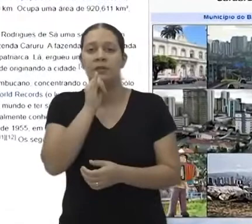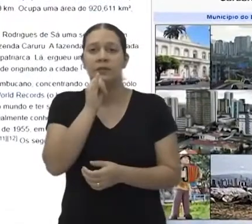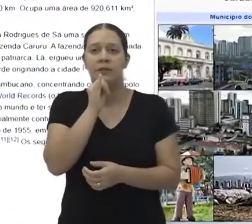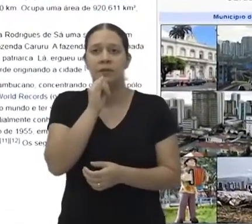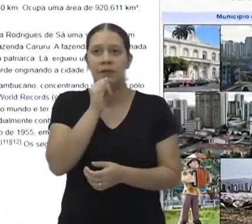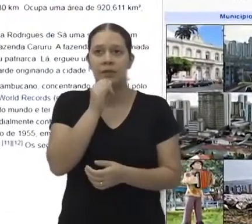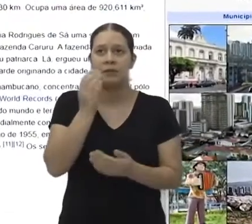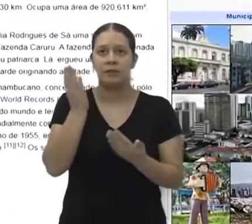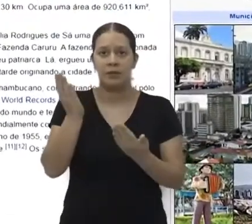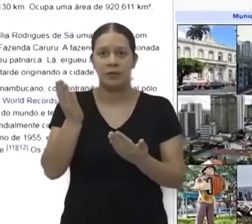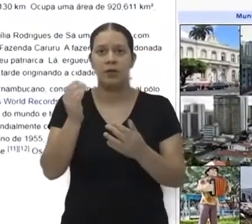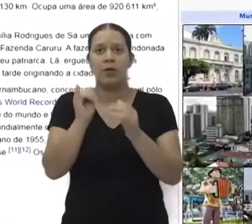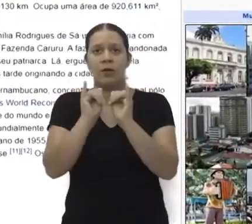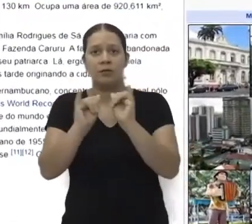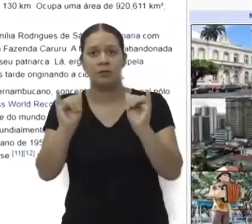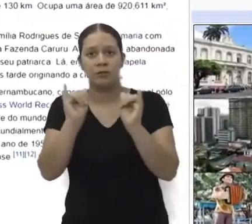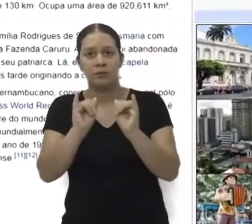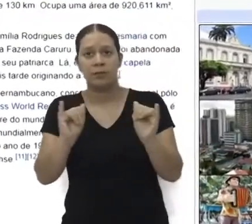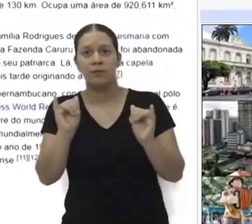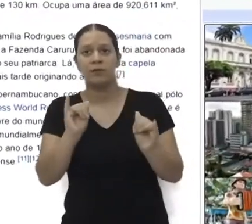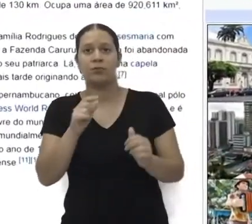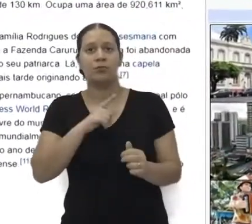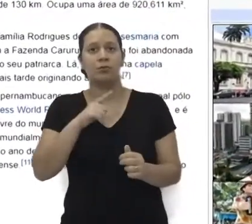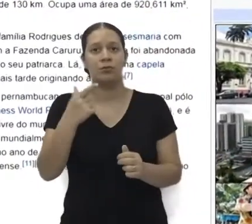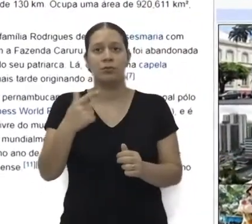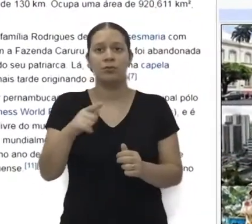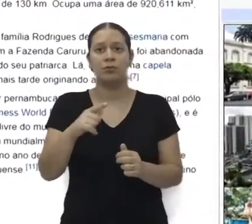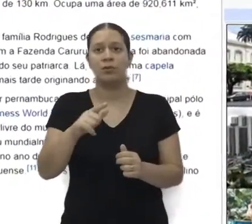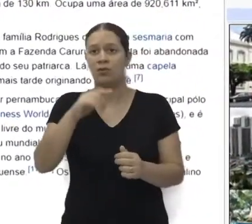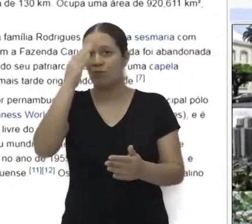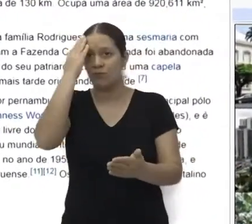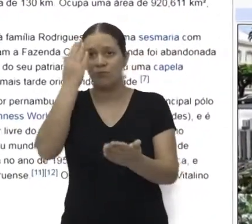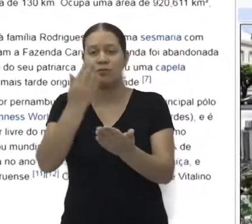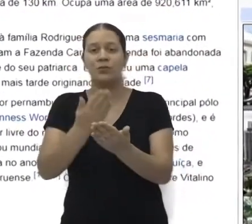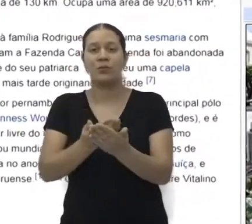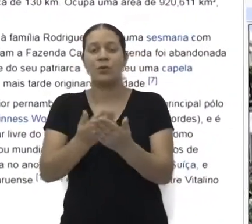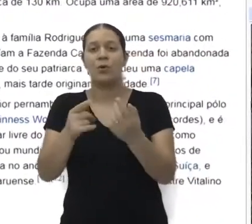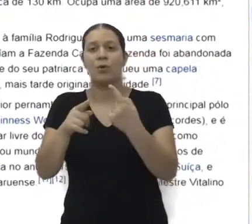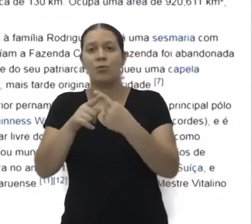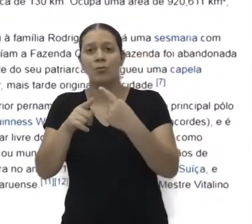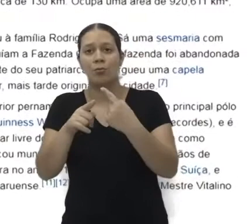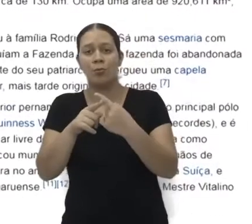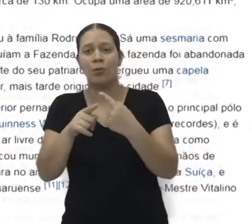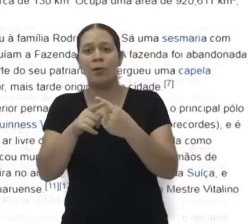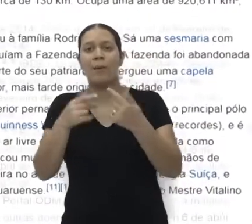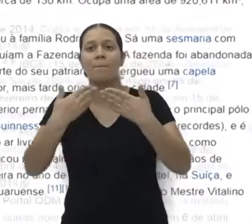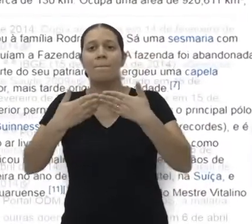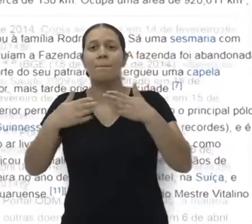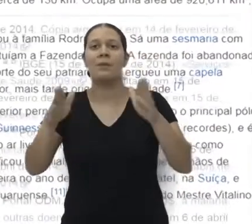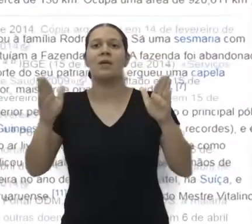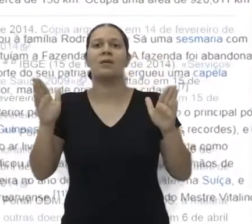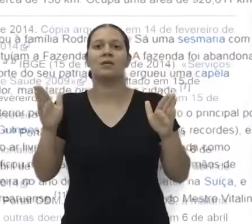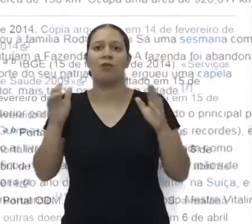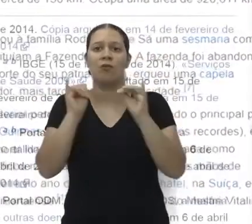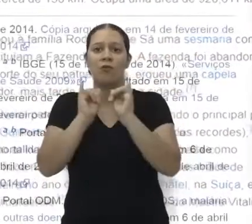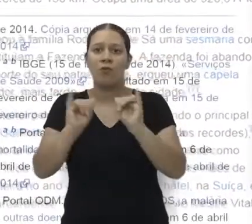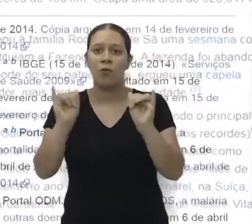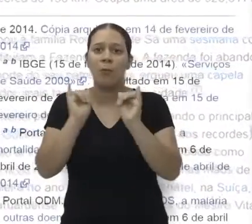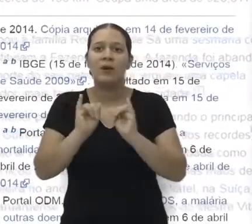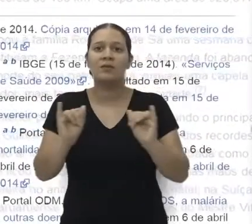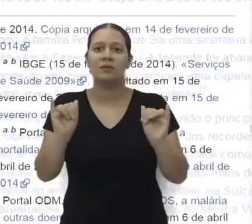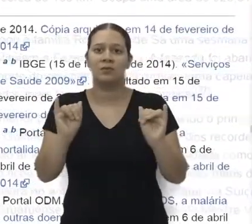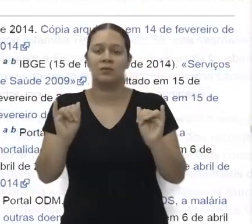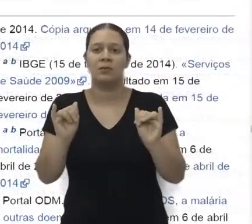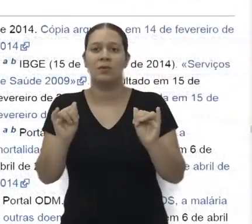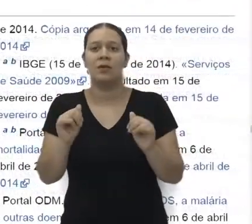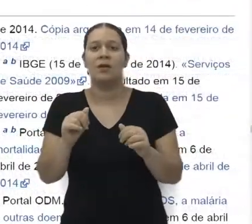Wikipedia. Ele não é um site confiável porque suas páginas são feitas com conteúdos abertos e colaborativos. Se